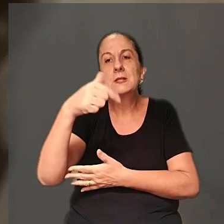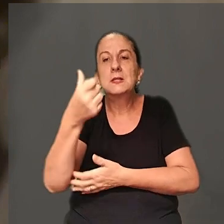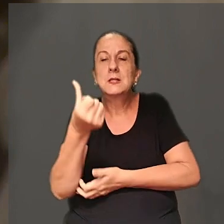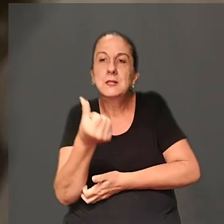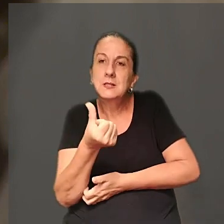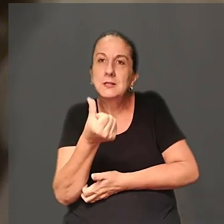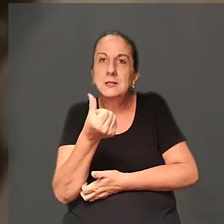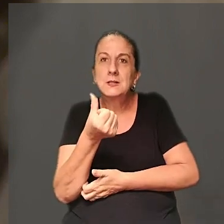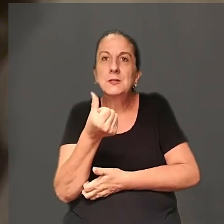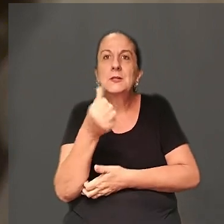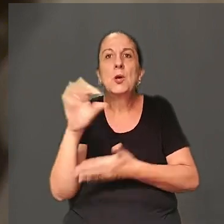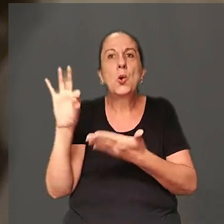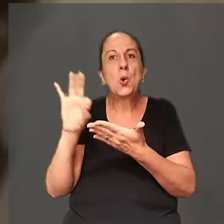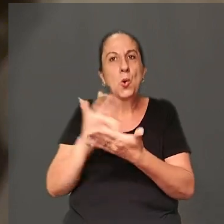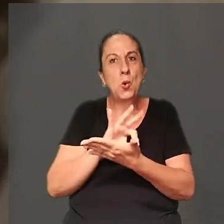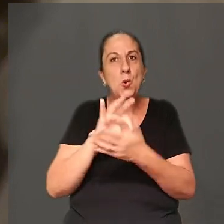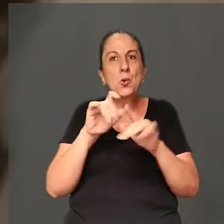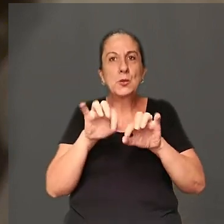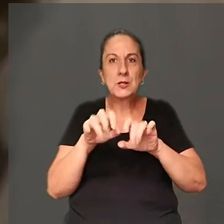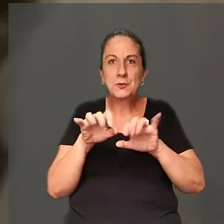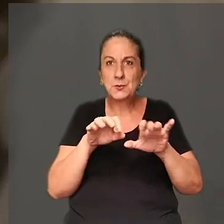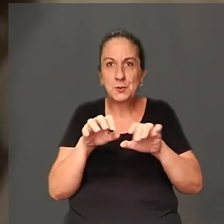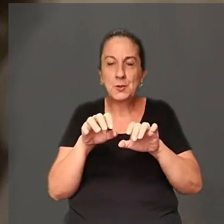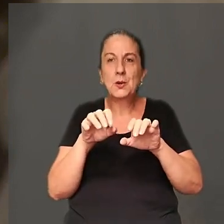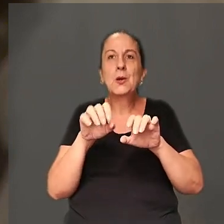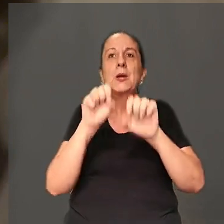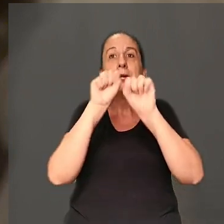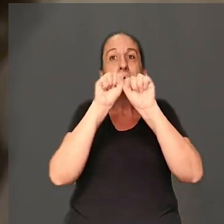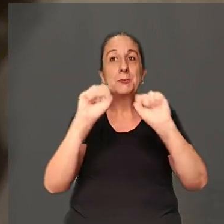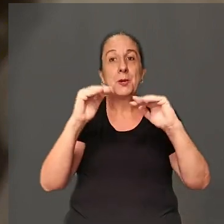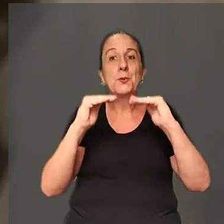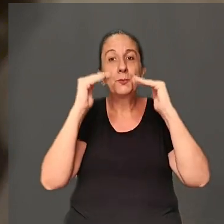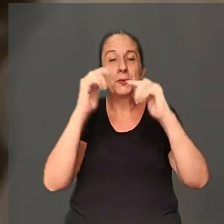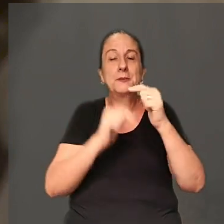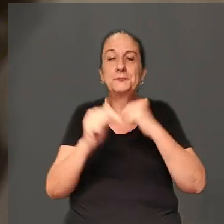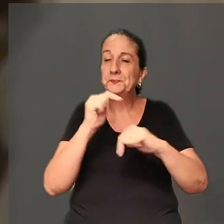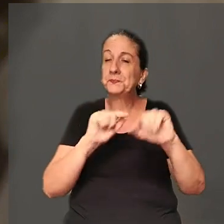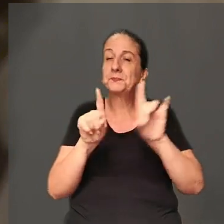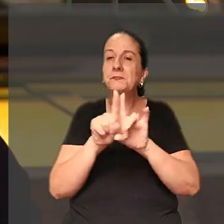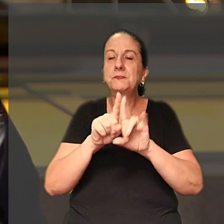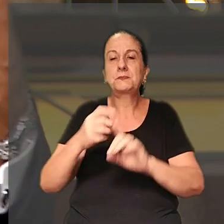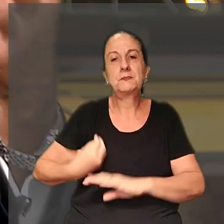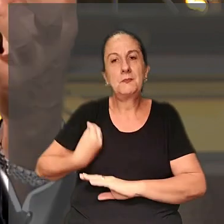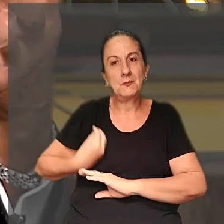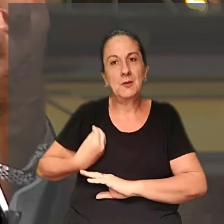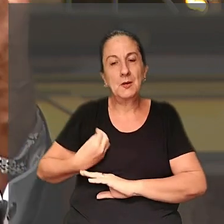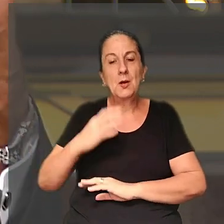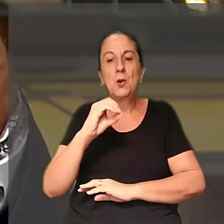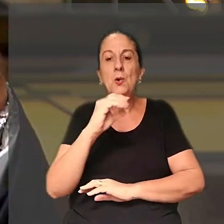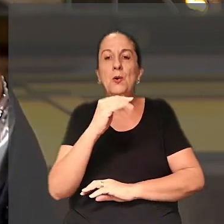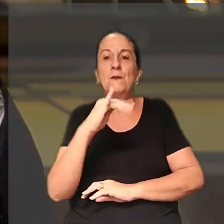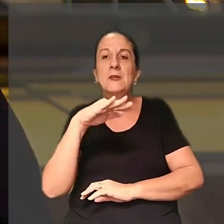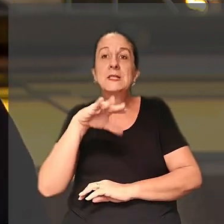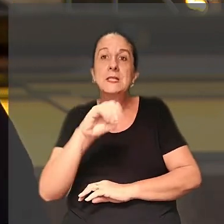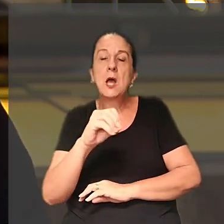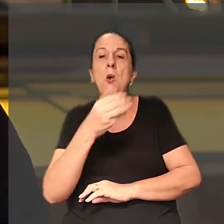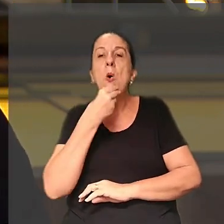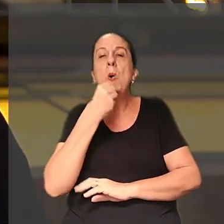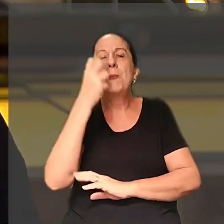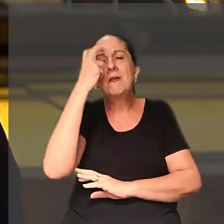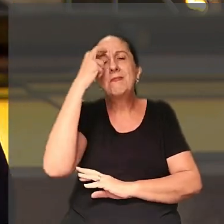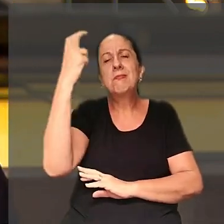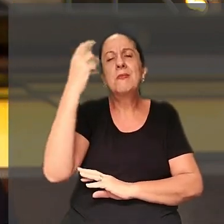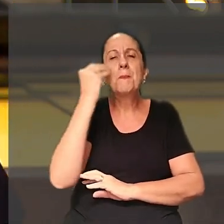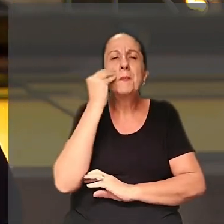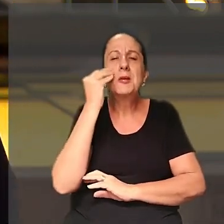aprovar, em 1976, no concurso de datilógrafo para o Tribunal Superior do Trabalho. E a convivência com o oficial do cartório,